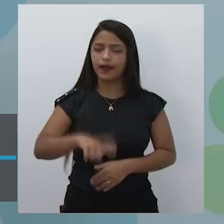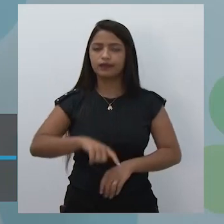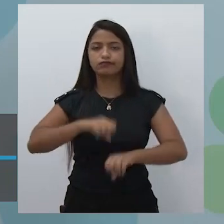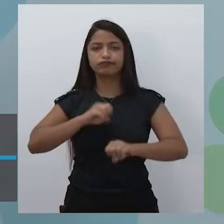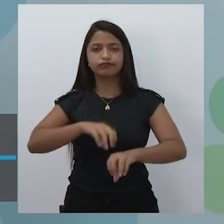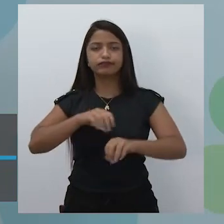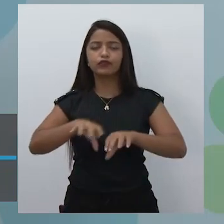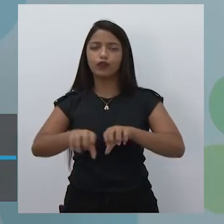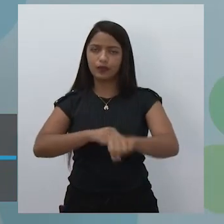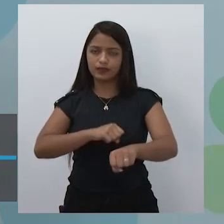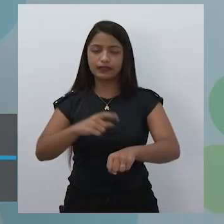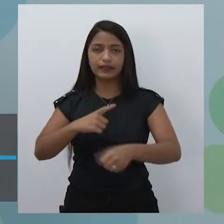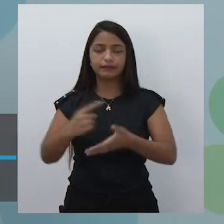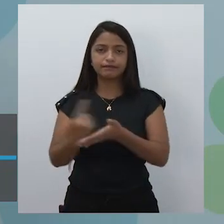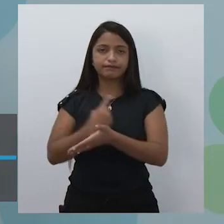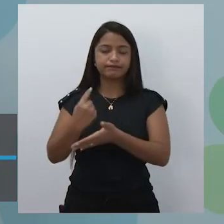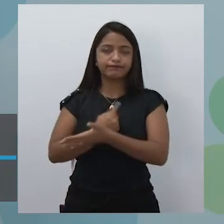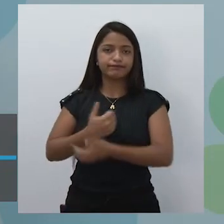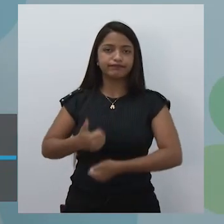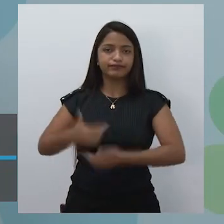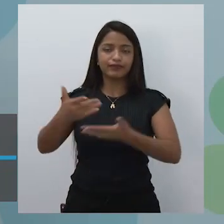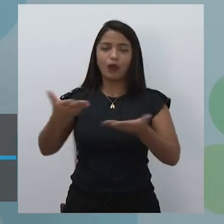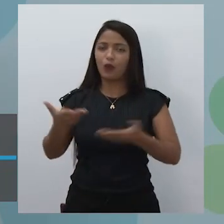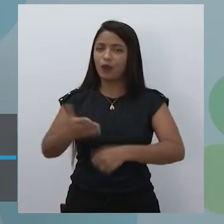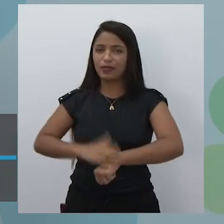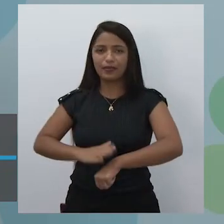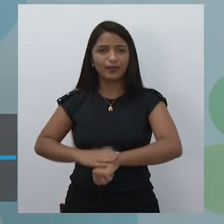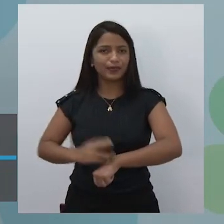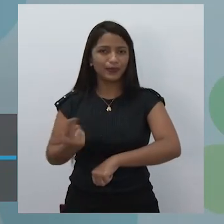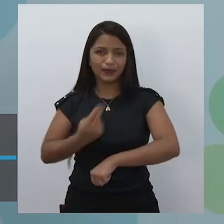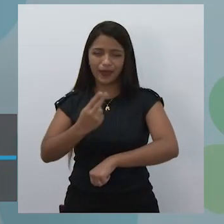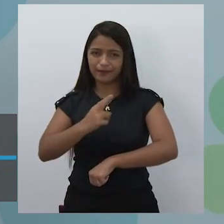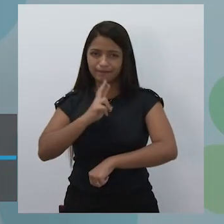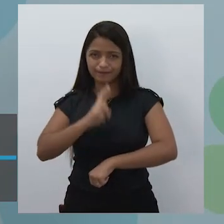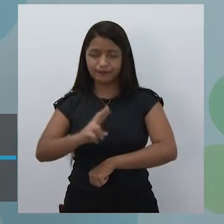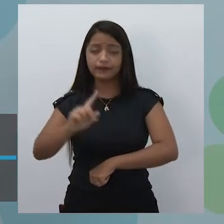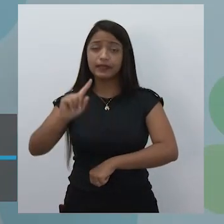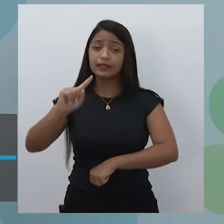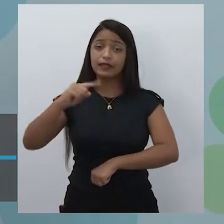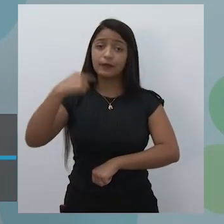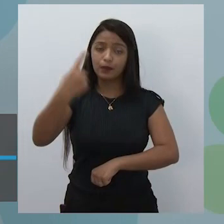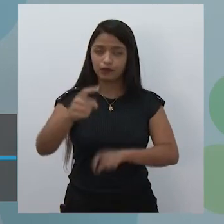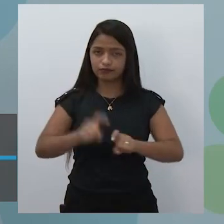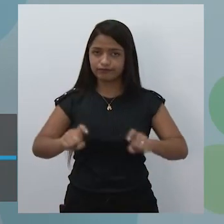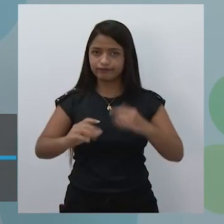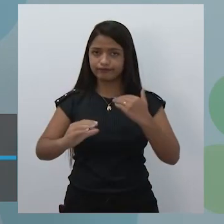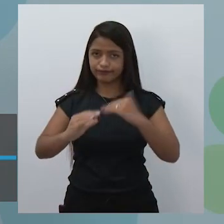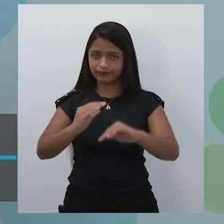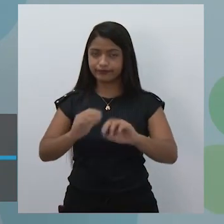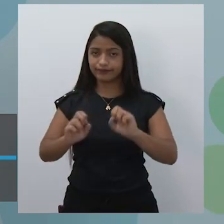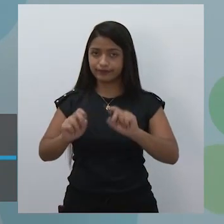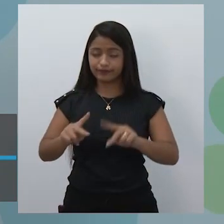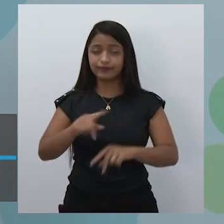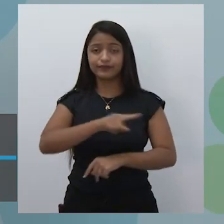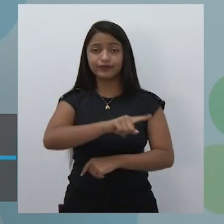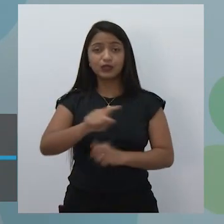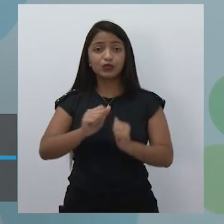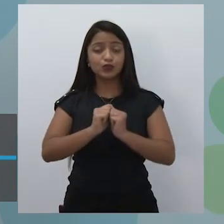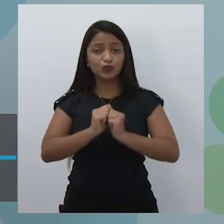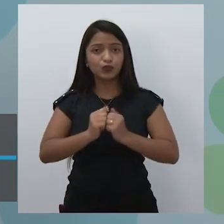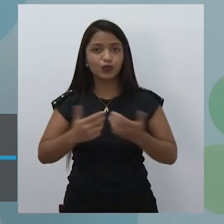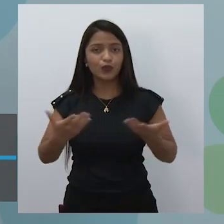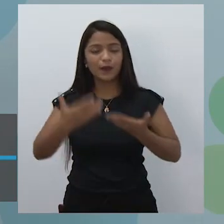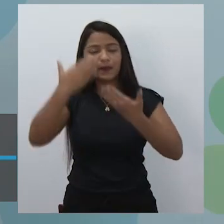de responder agora, responderemos por meio de correio eletrônico, agradecemos a companhia